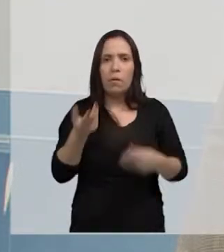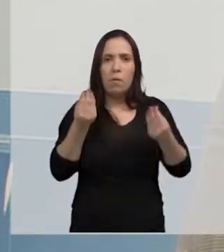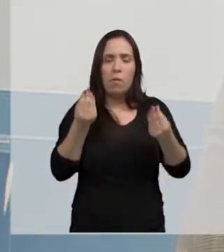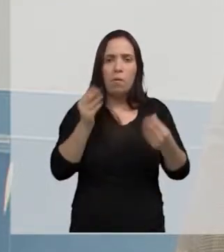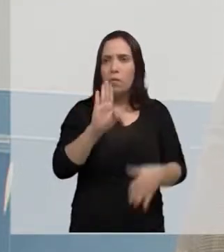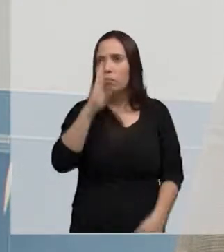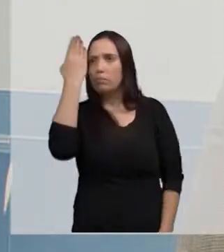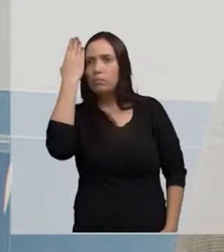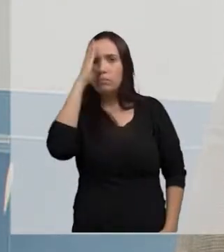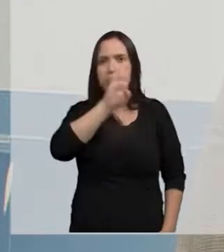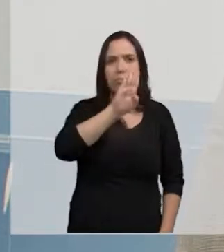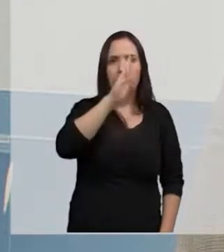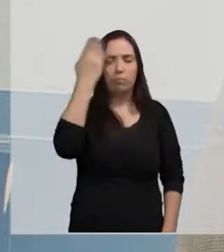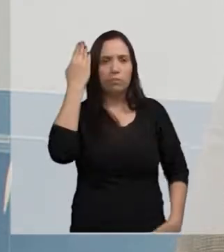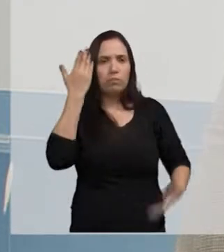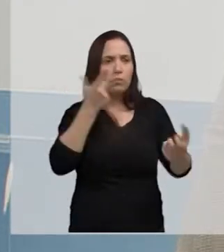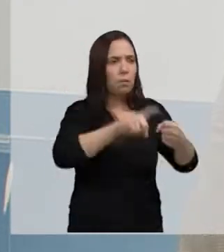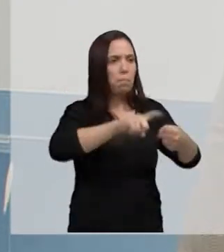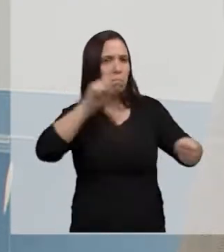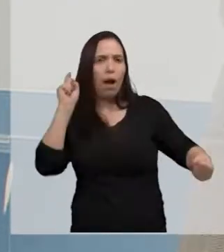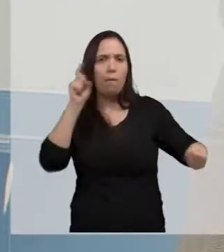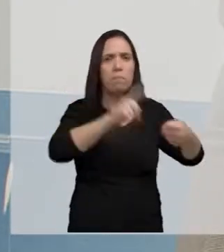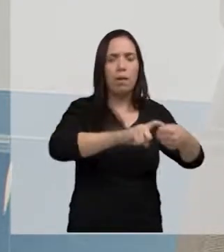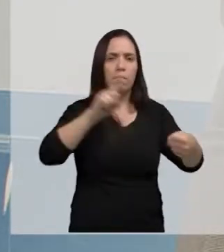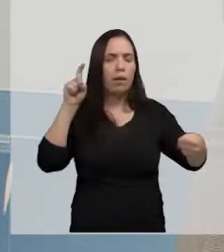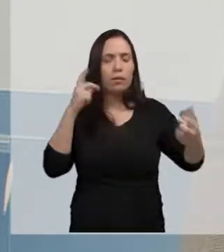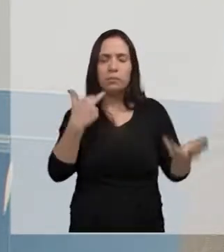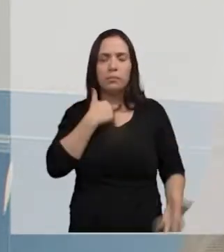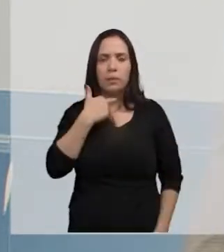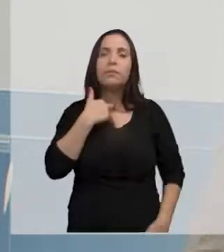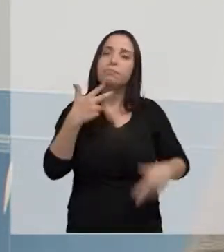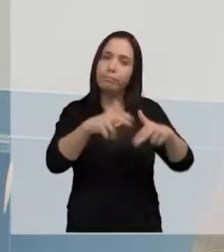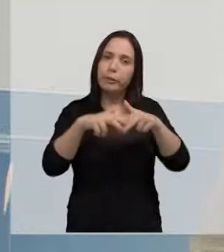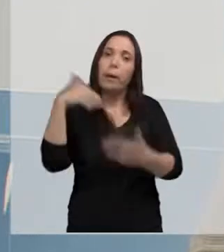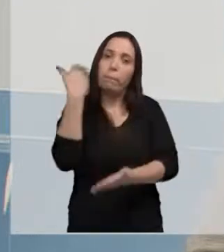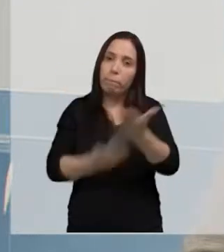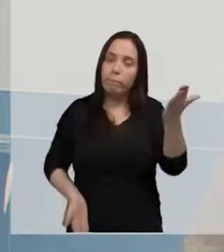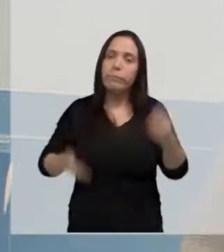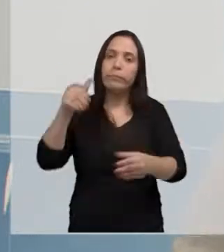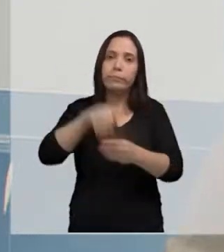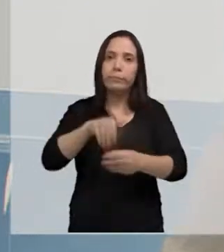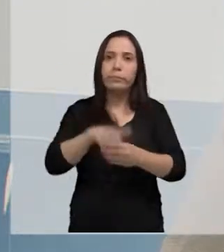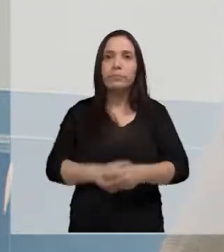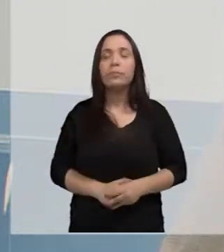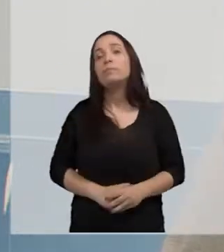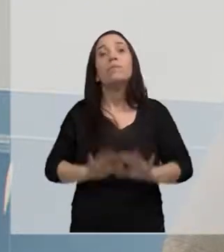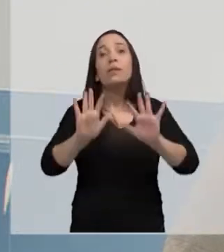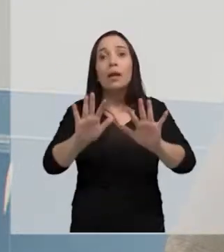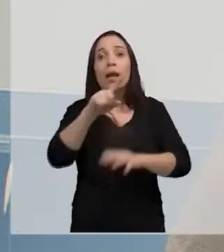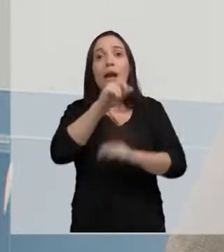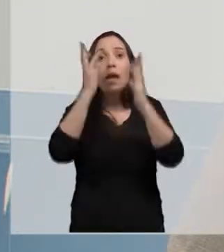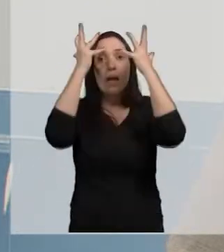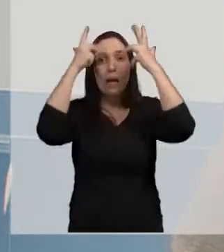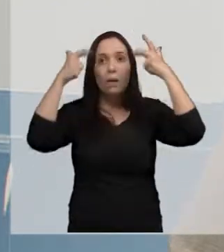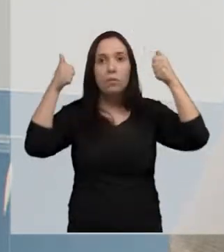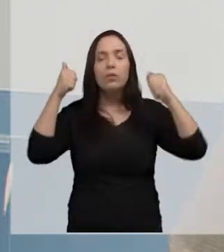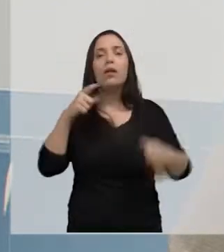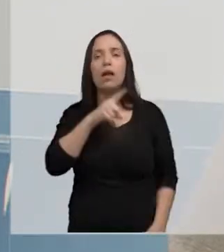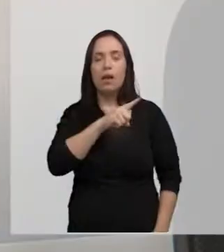né, contraditório em pouco espaço de tempo, e ele perdeu a eleição. Mas o Eunício de Oliveira,